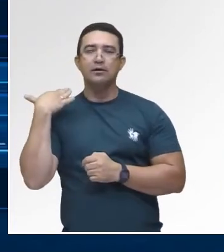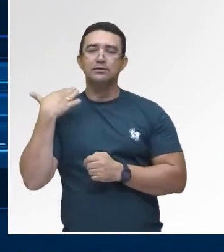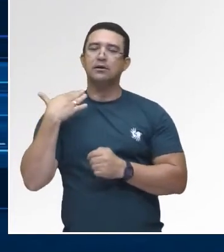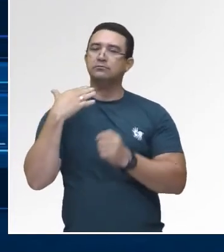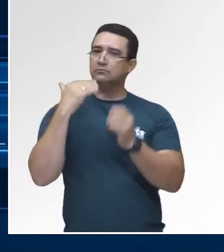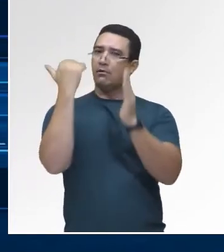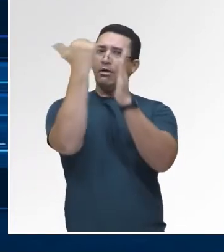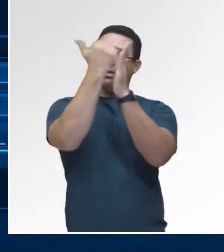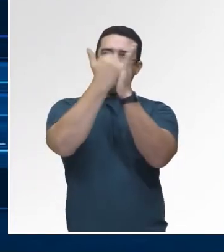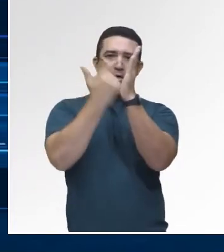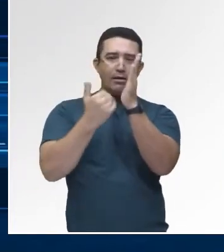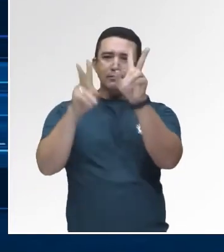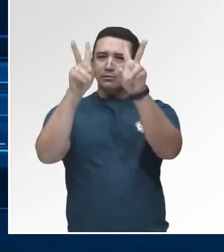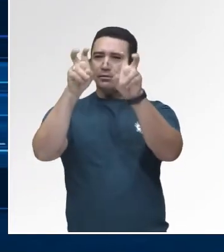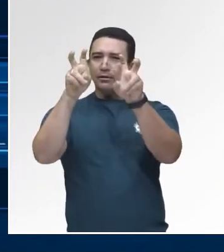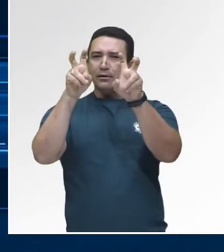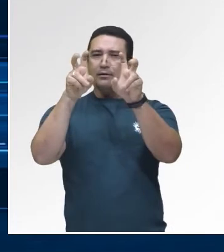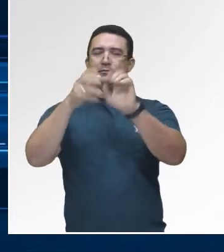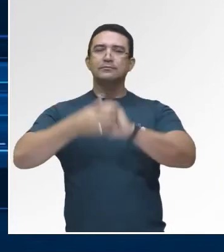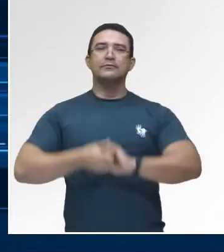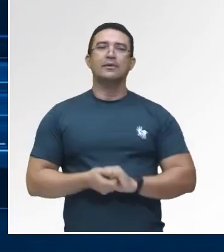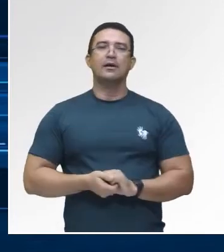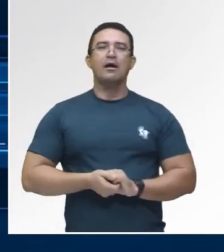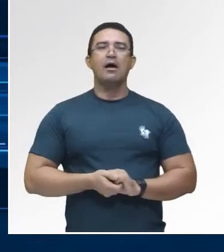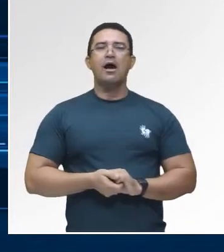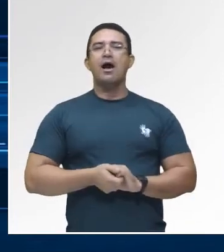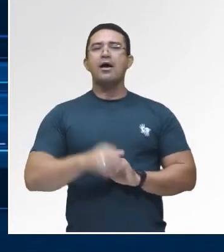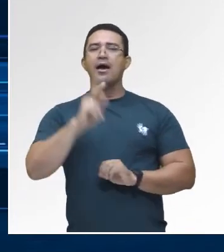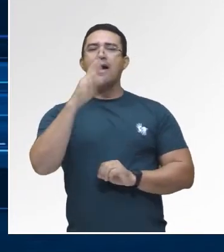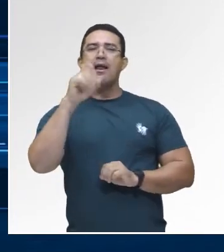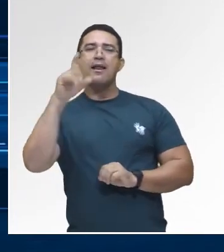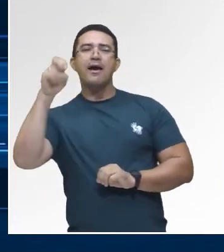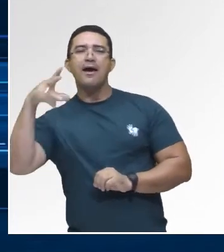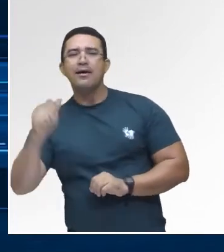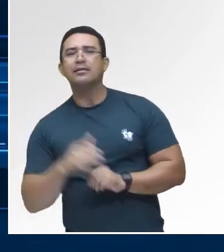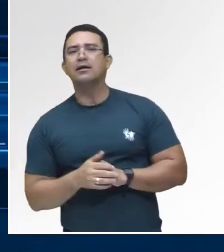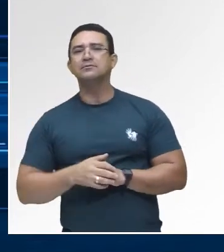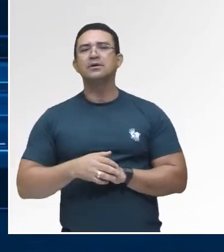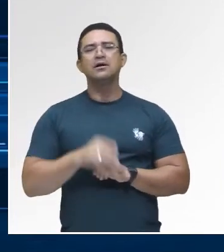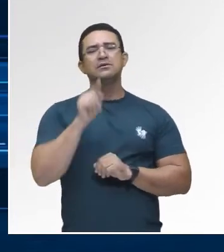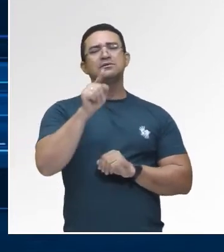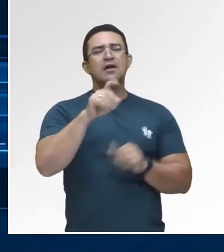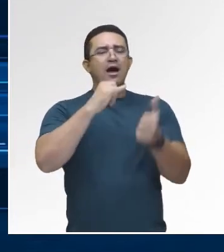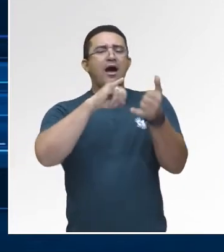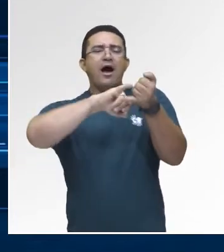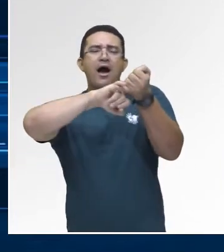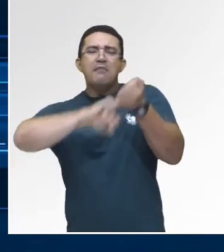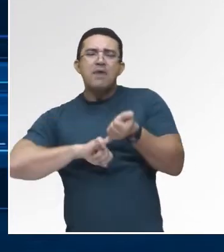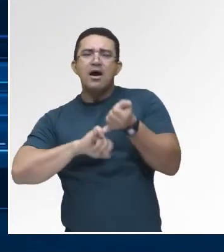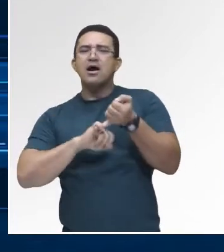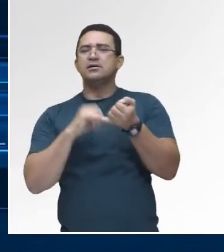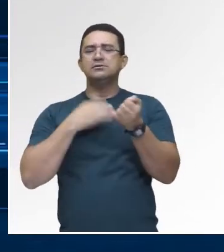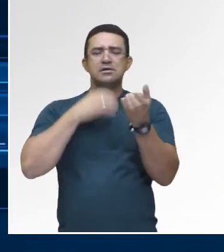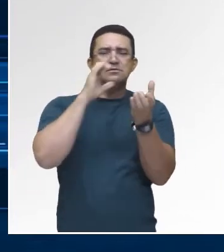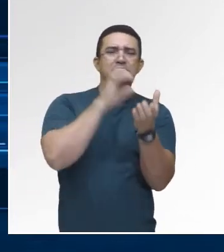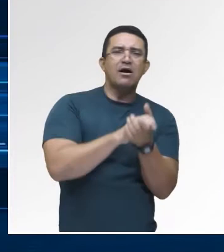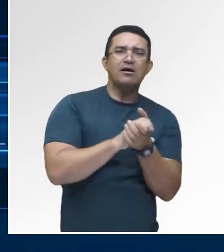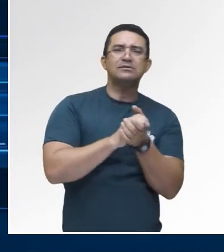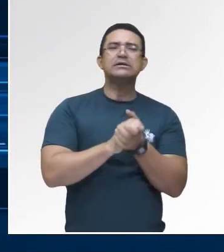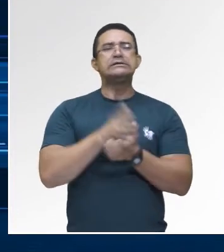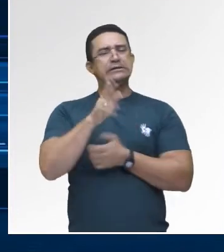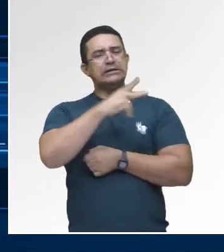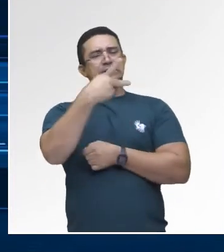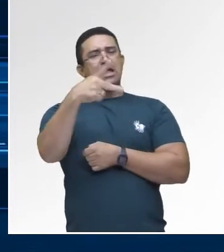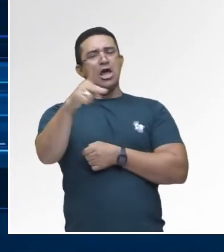danados, olha só. Ai, Helena! Ai, Helena! Diamante de esposo, já o nome